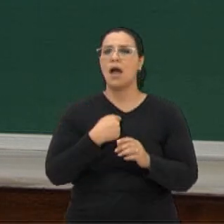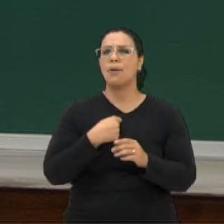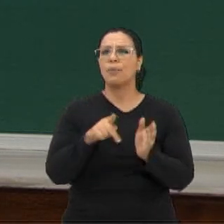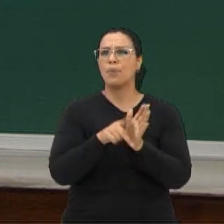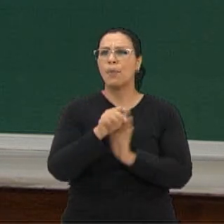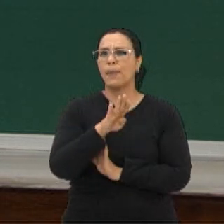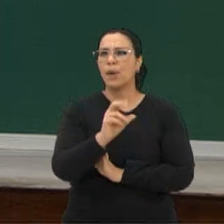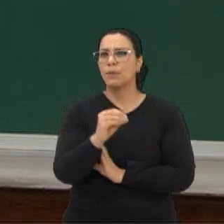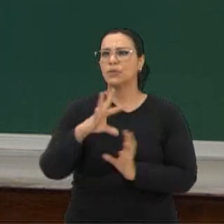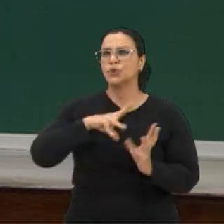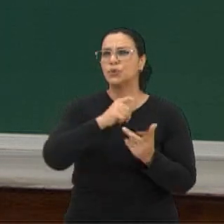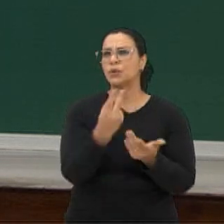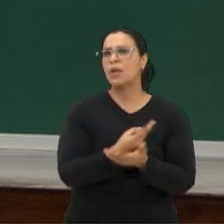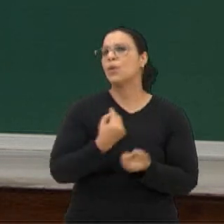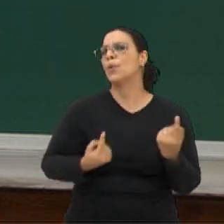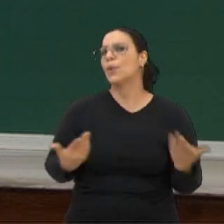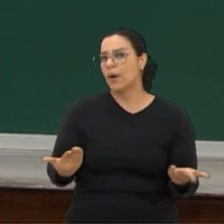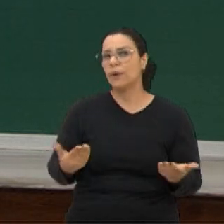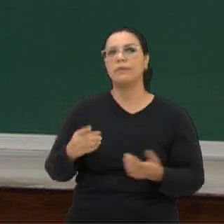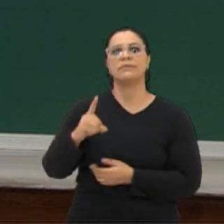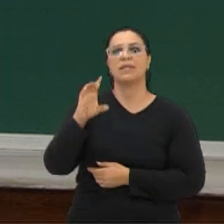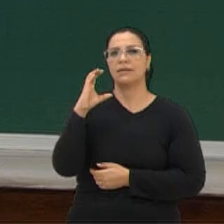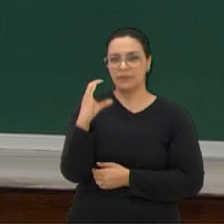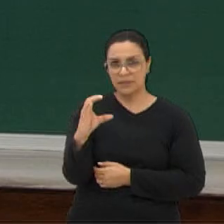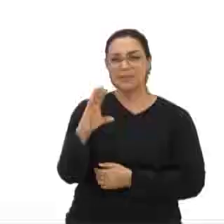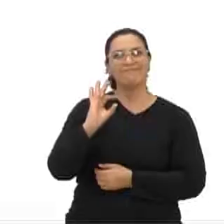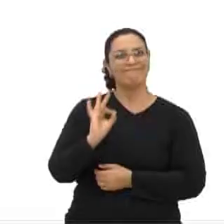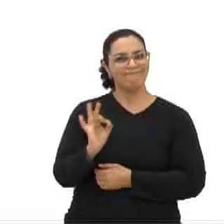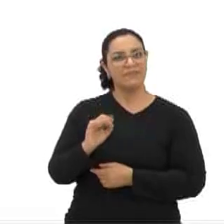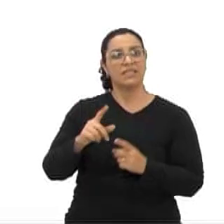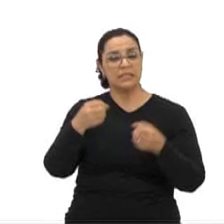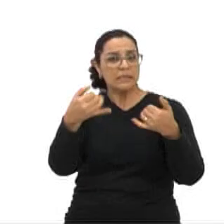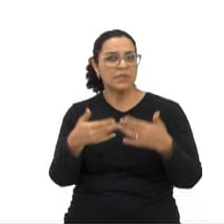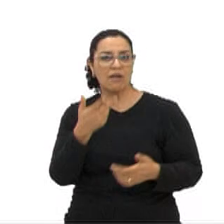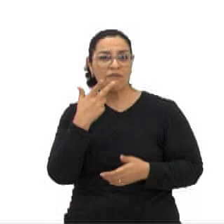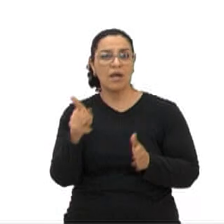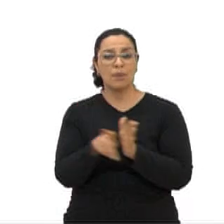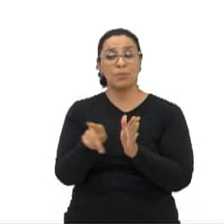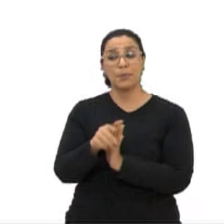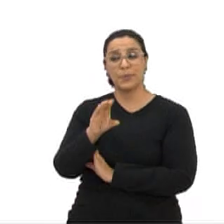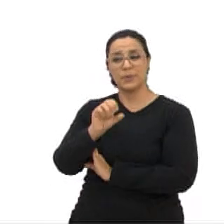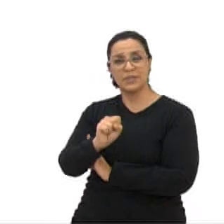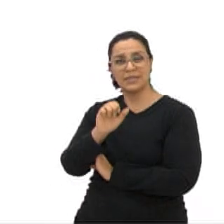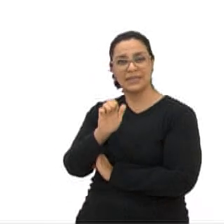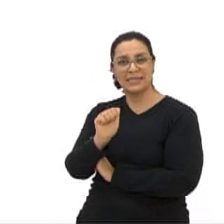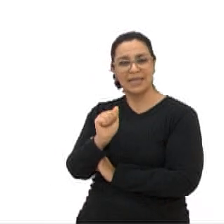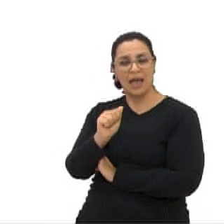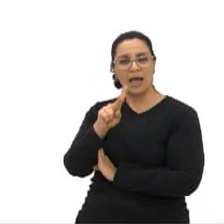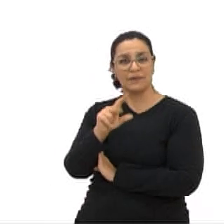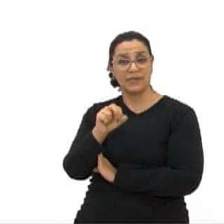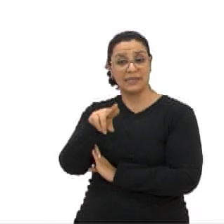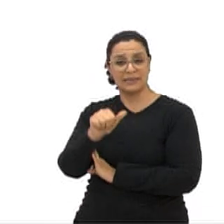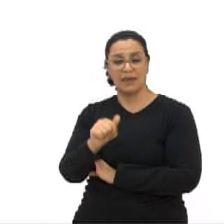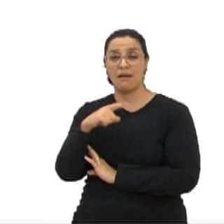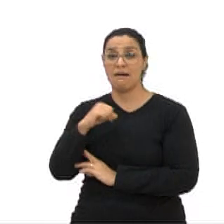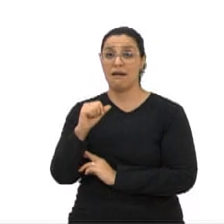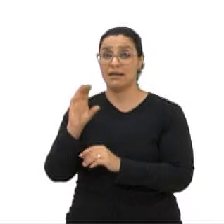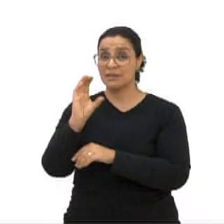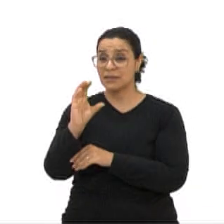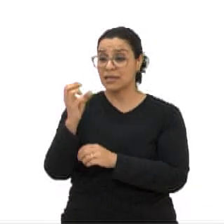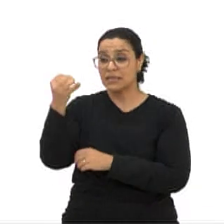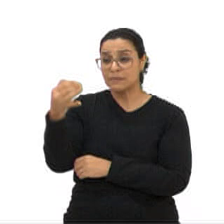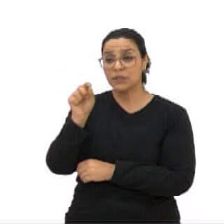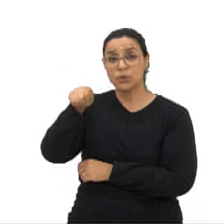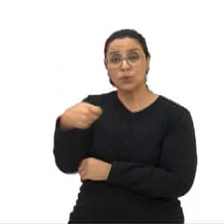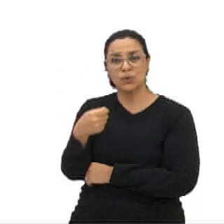é incorreto. Qual que era a errada? A letra C, ó, que fala justamente das savanas. A forma com que a letra C está se